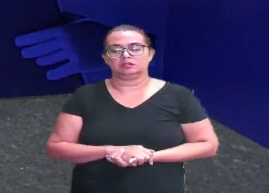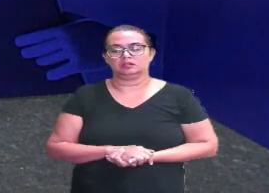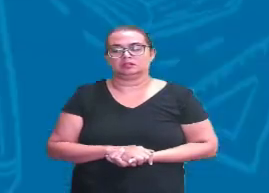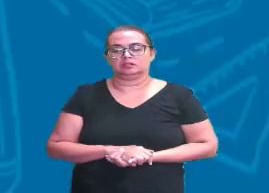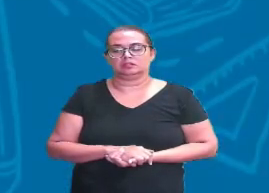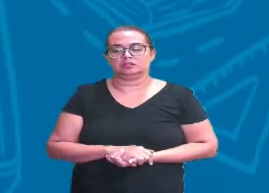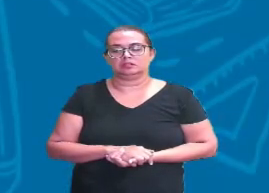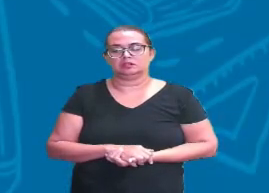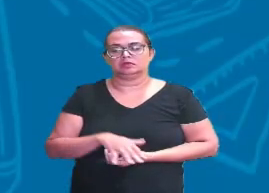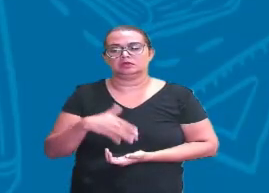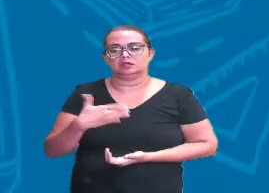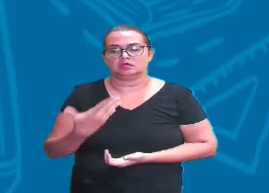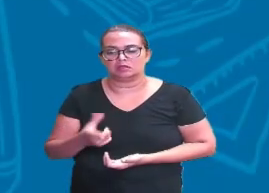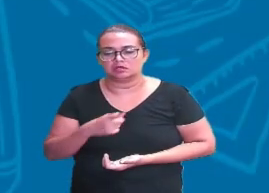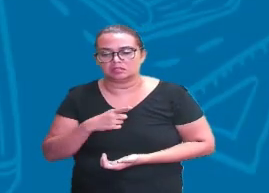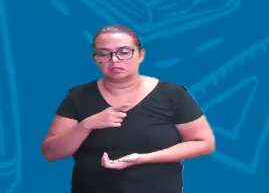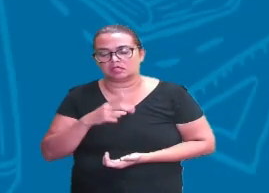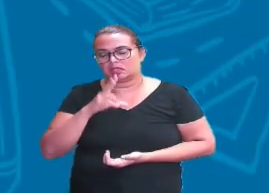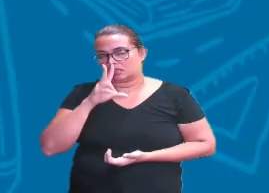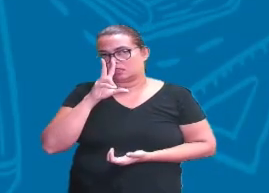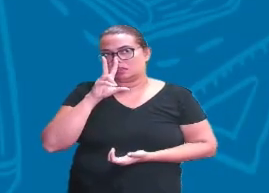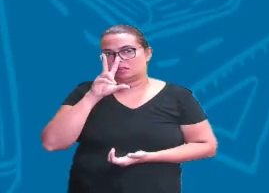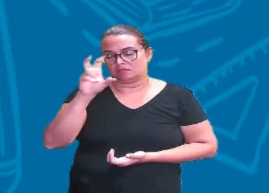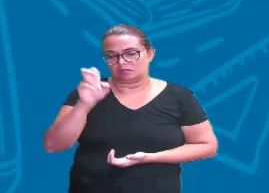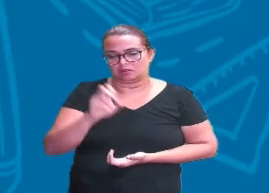eu tenho aqui a força, tá?